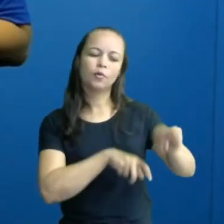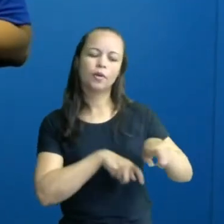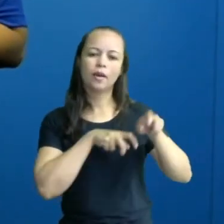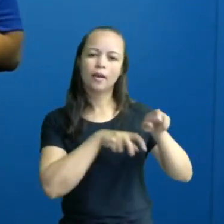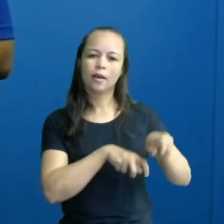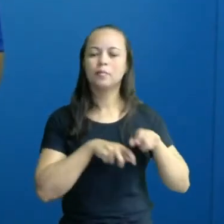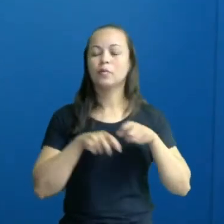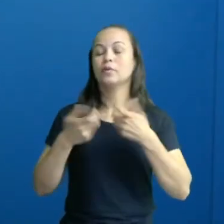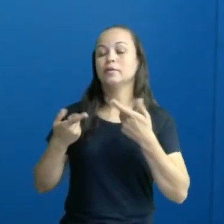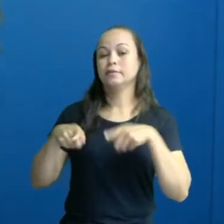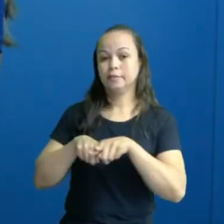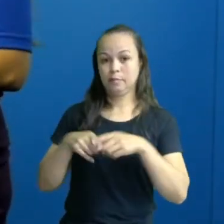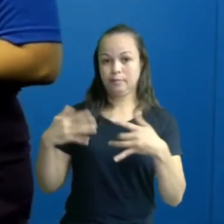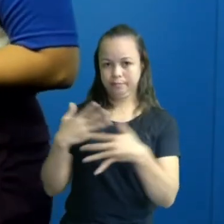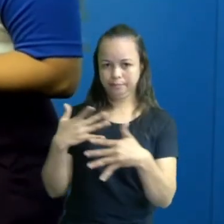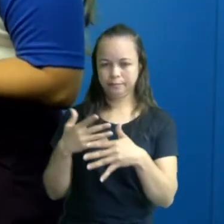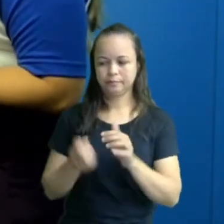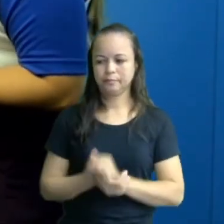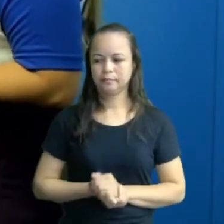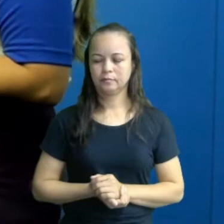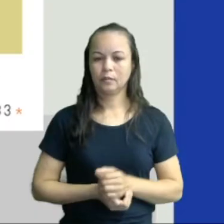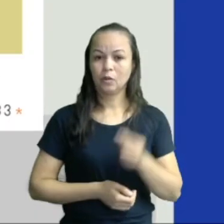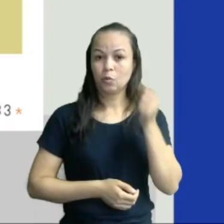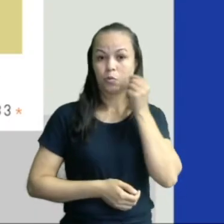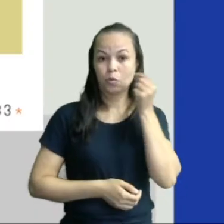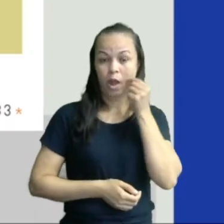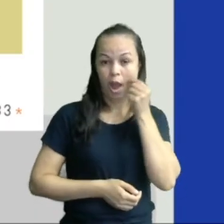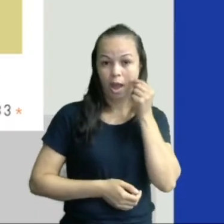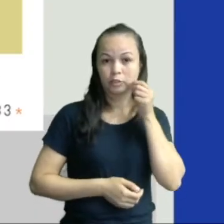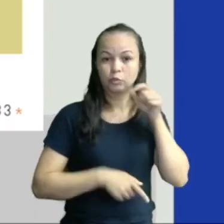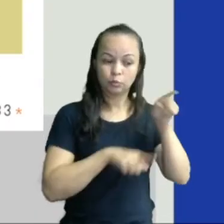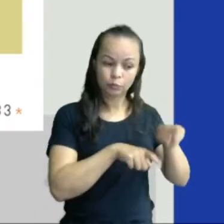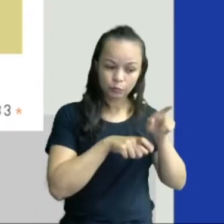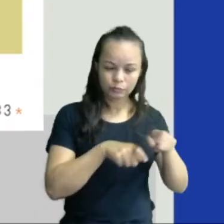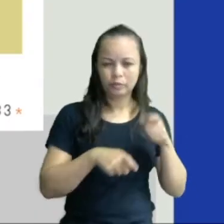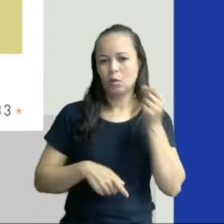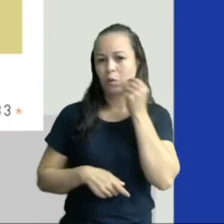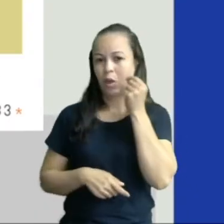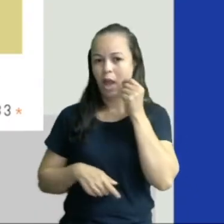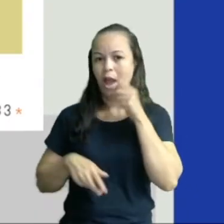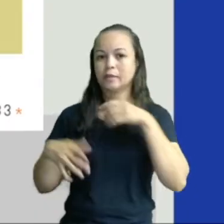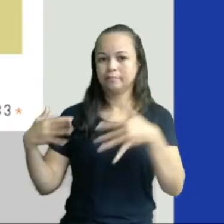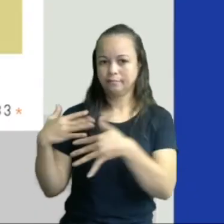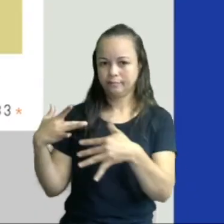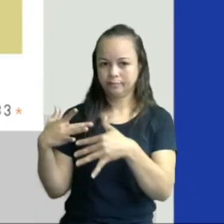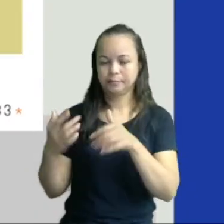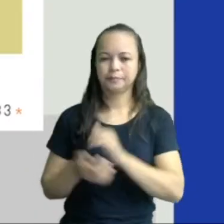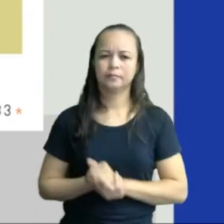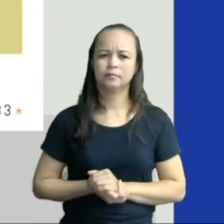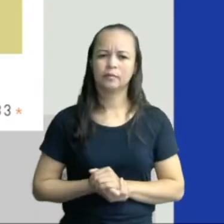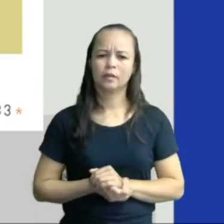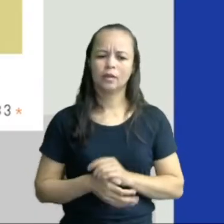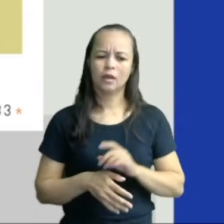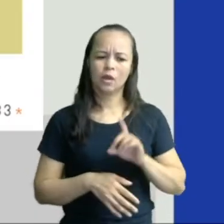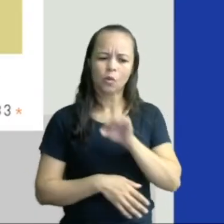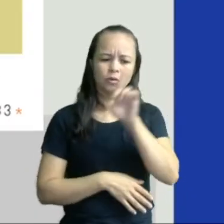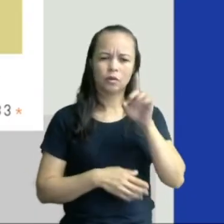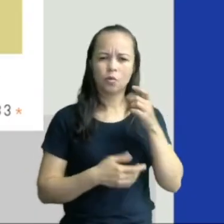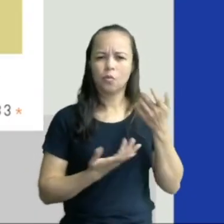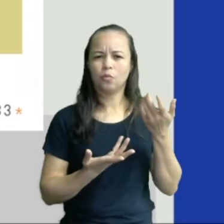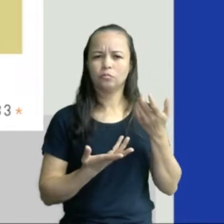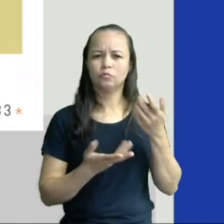e cidade. O rato do campo e o rato da cidade. Era uma vez um rato que vivia no